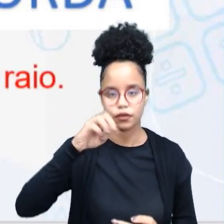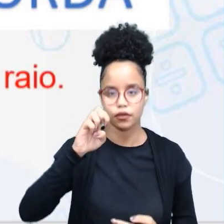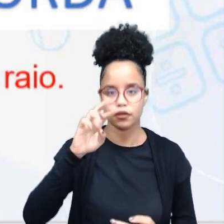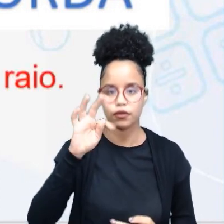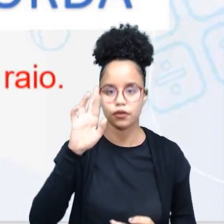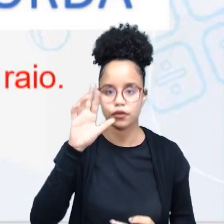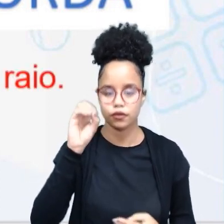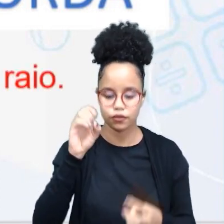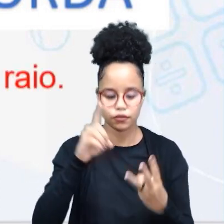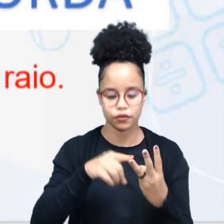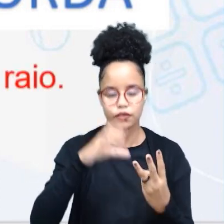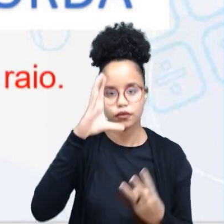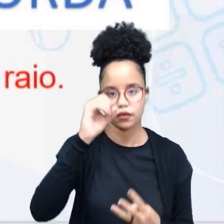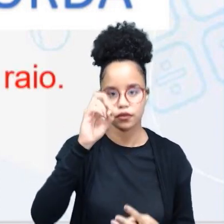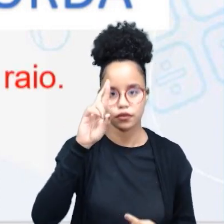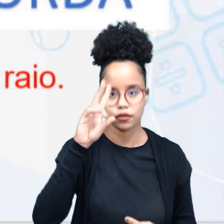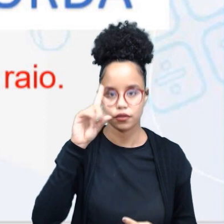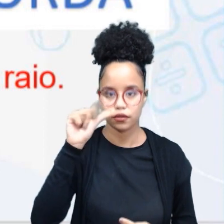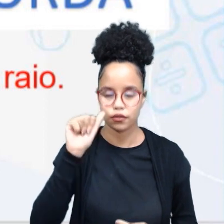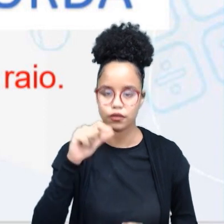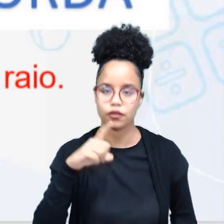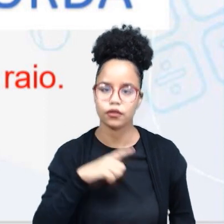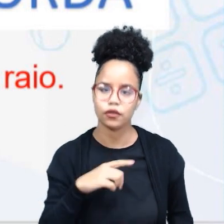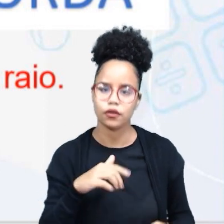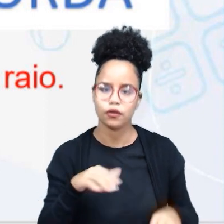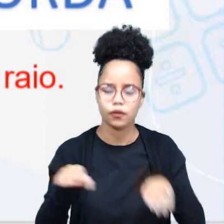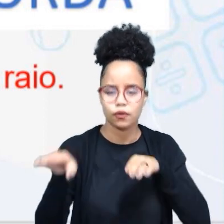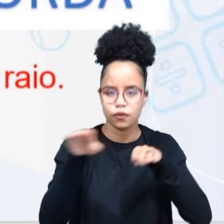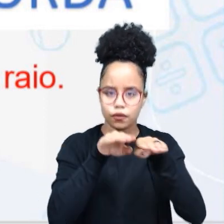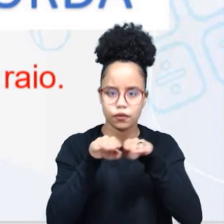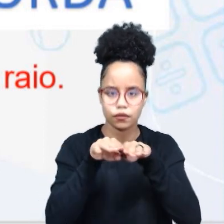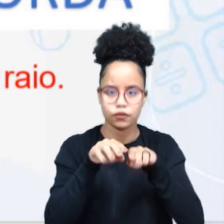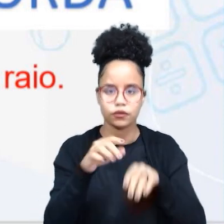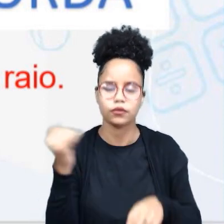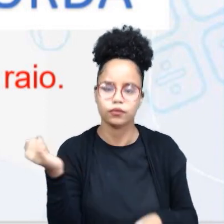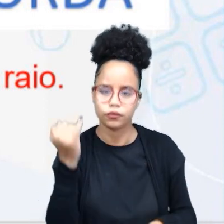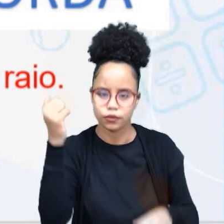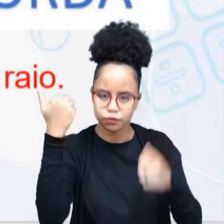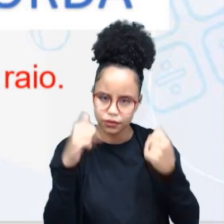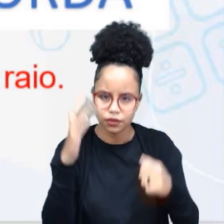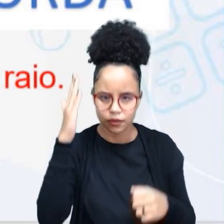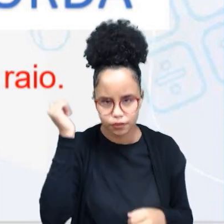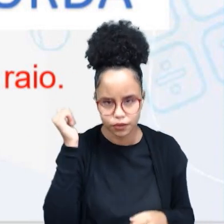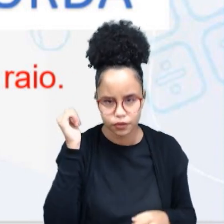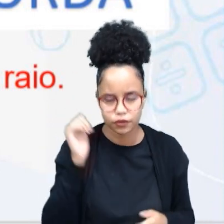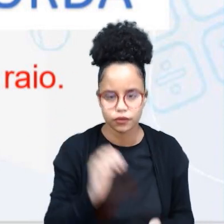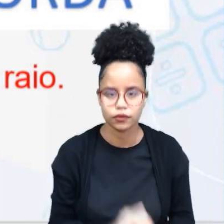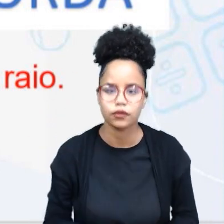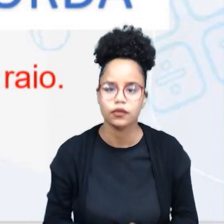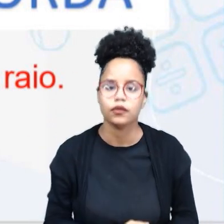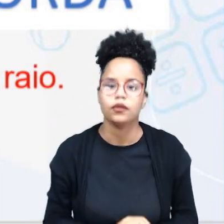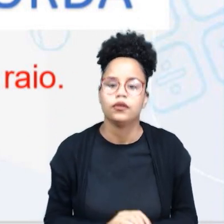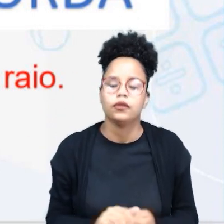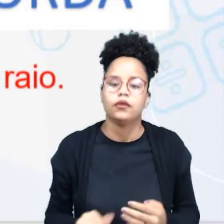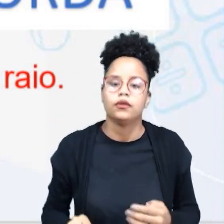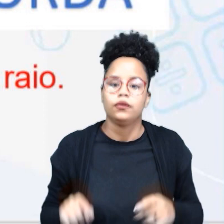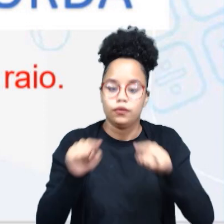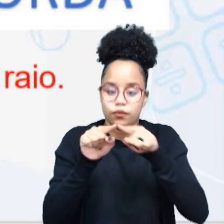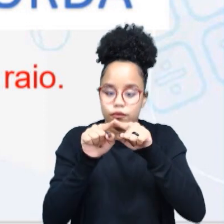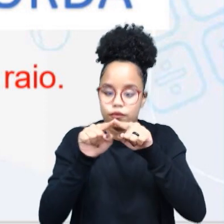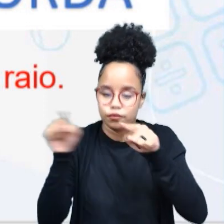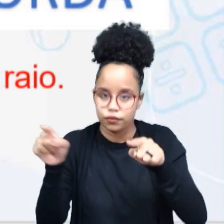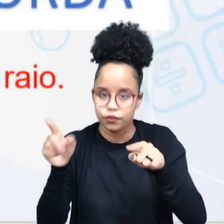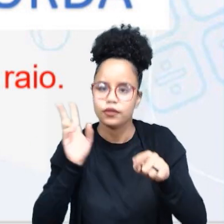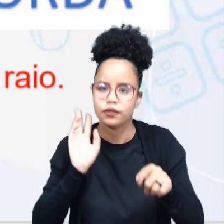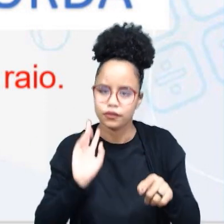existe uma relação importante que a gente precisa saber é que a medida do diâmetro é sempre o dobro da medida do